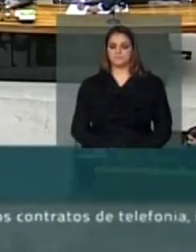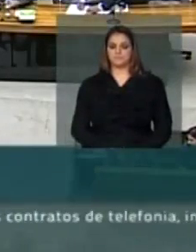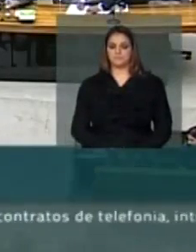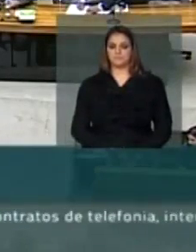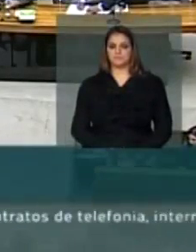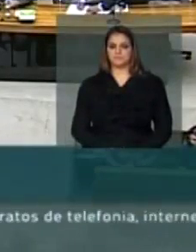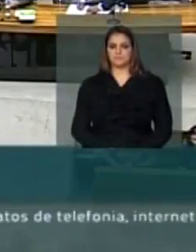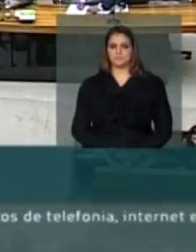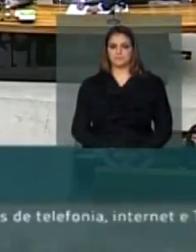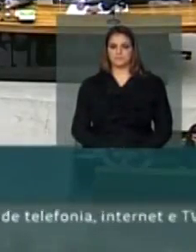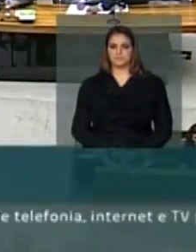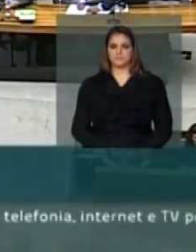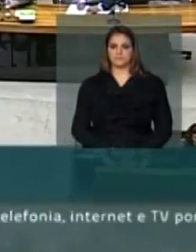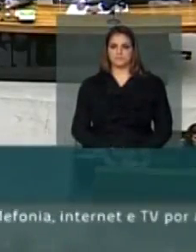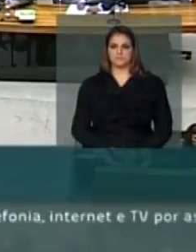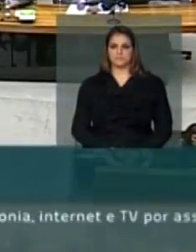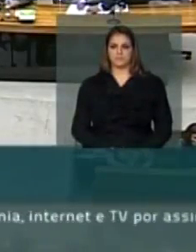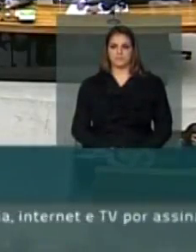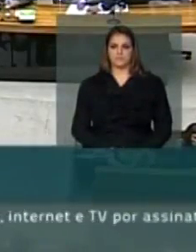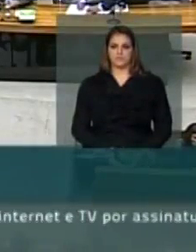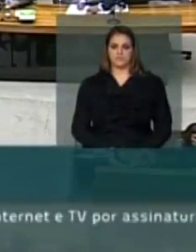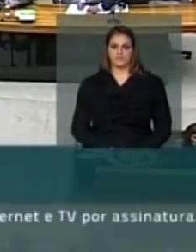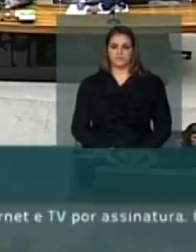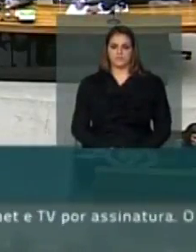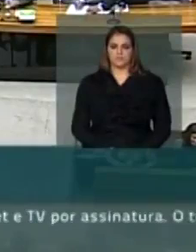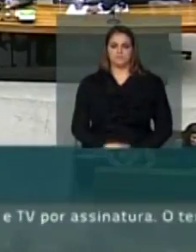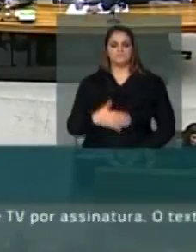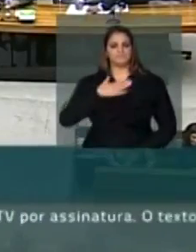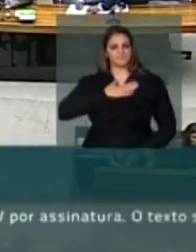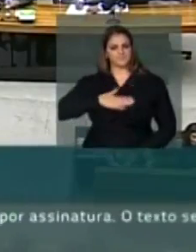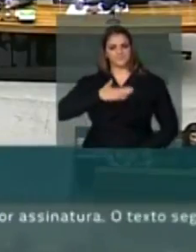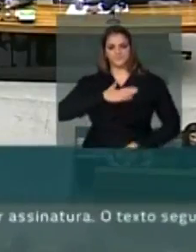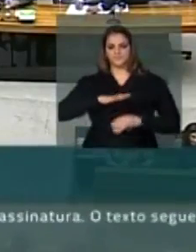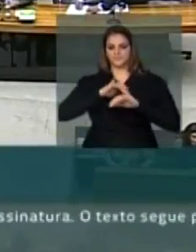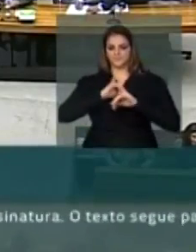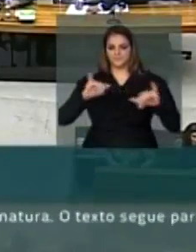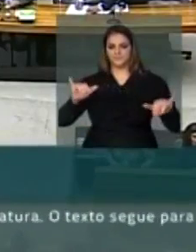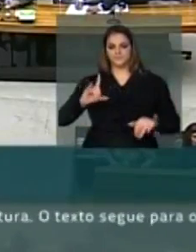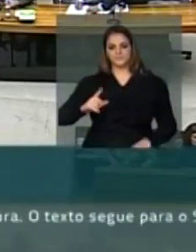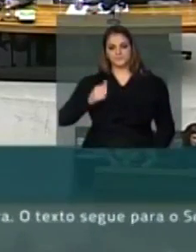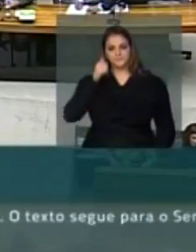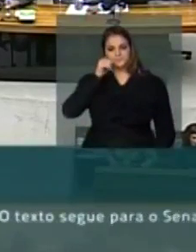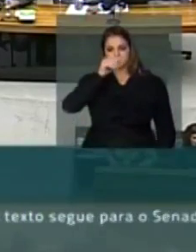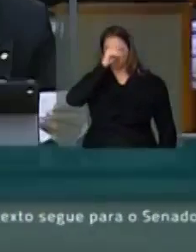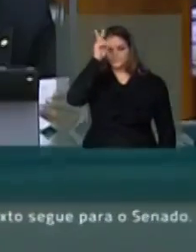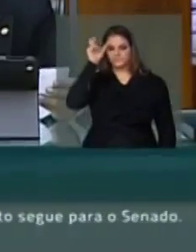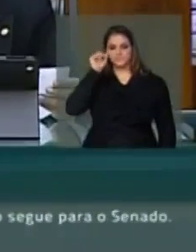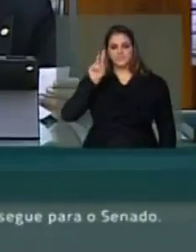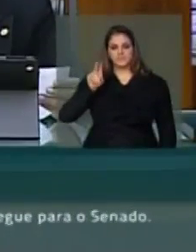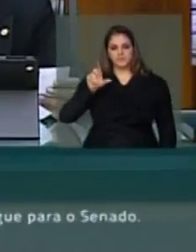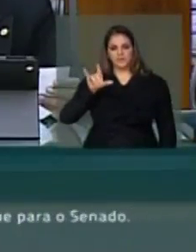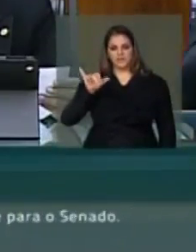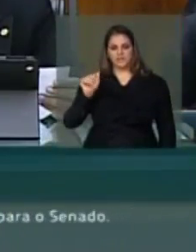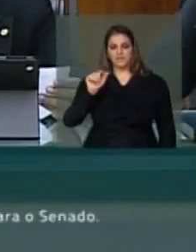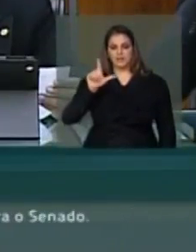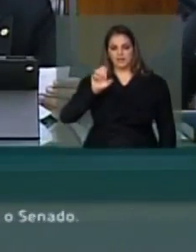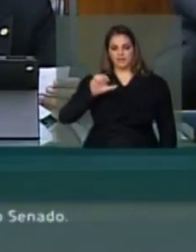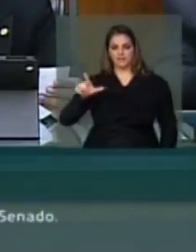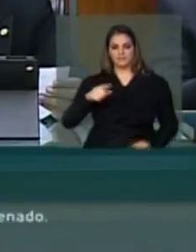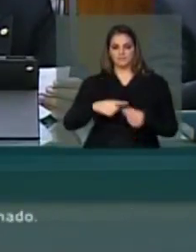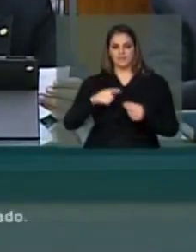Muito obrigado, nobre deputado. Eu tenho a honra e o prazer de registrar a presença da prefeita Valéria Leal, da cidade